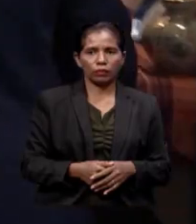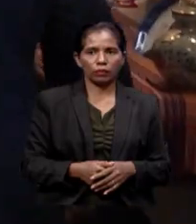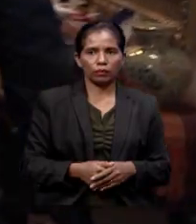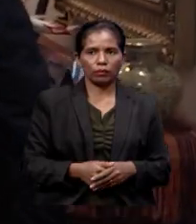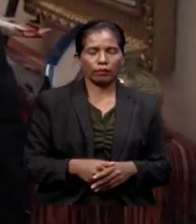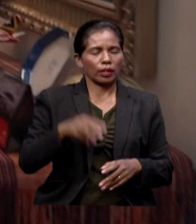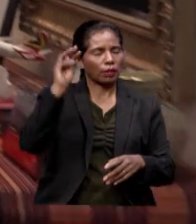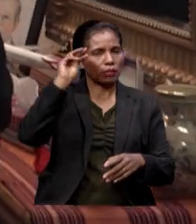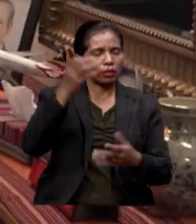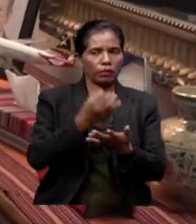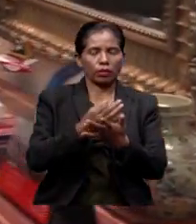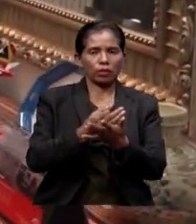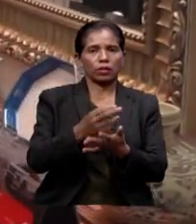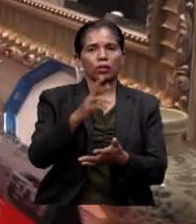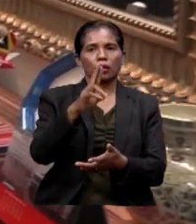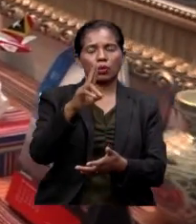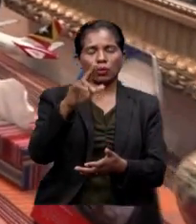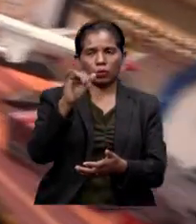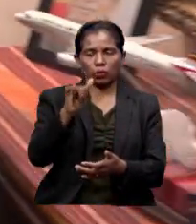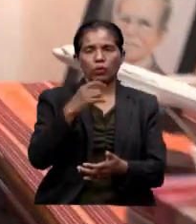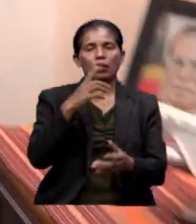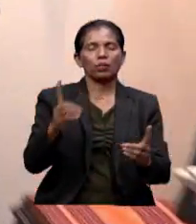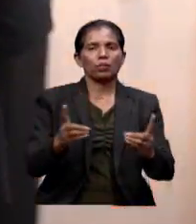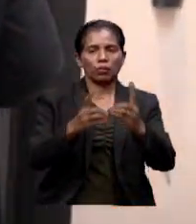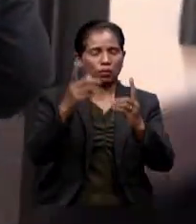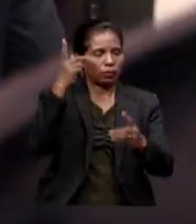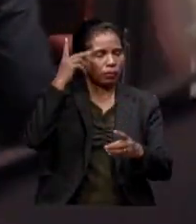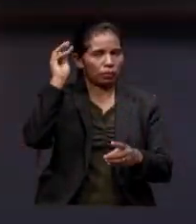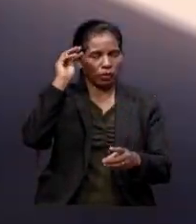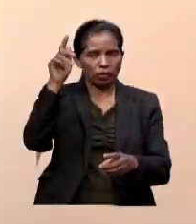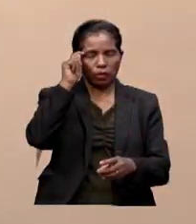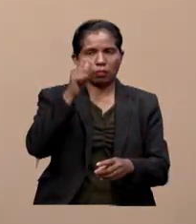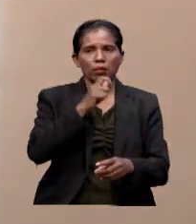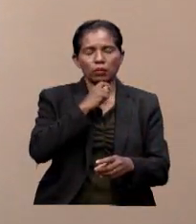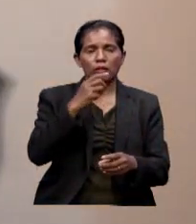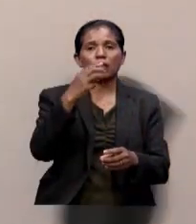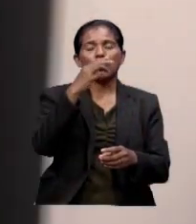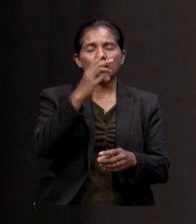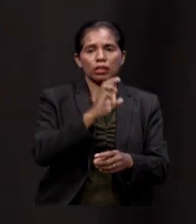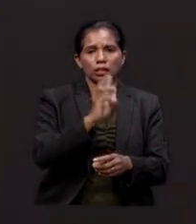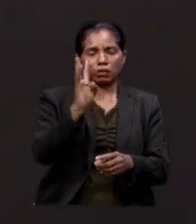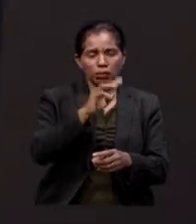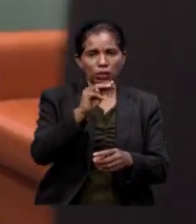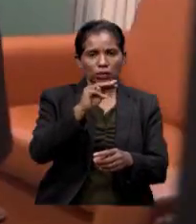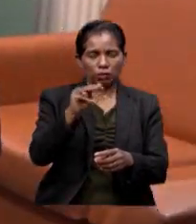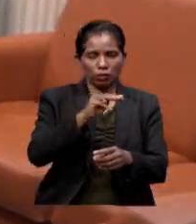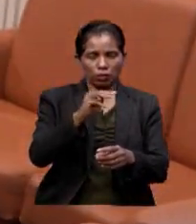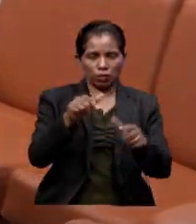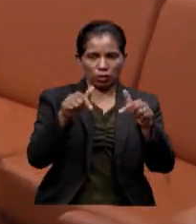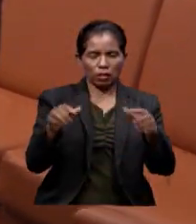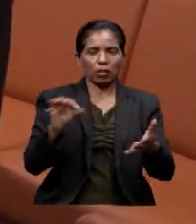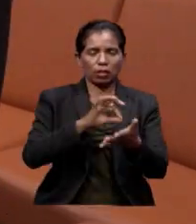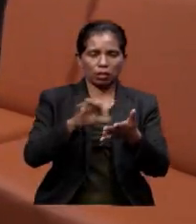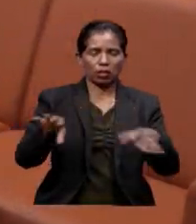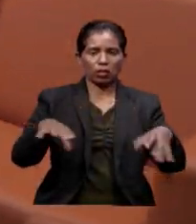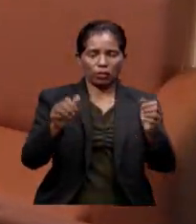Ministro de Finanças, Rui Augusto Gomes, assessor malo ao primeiro-ministro, Tauro Matanruak, segunda né, onde informa com a vacina, acordo entre Timor-Leste e a